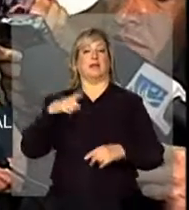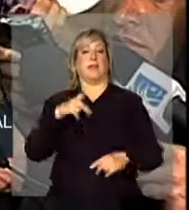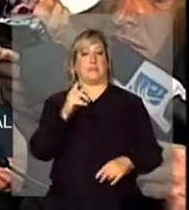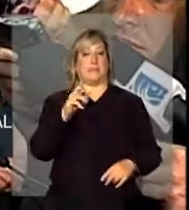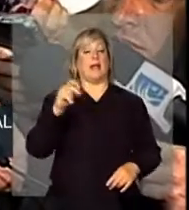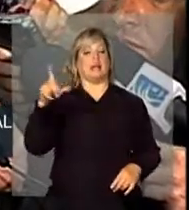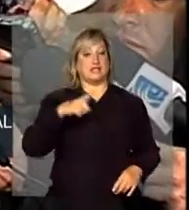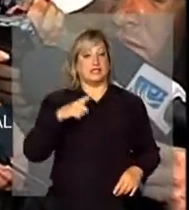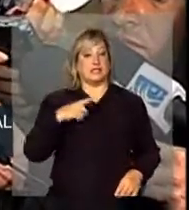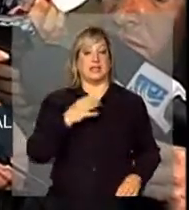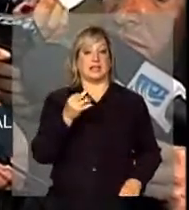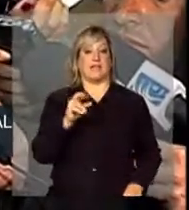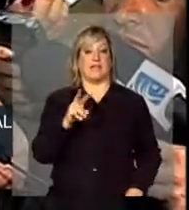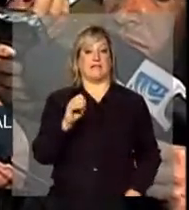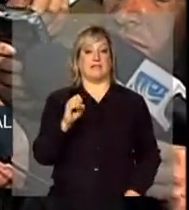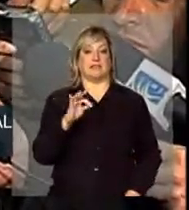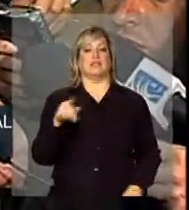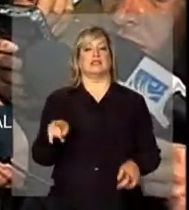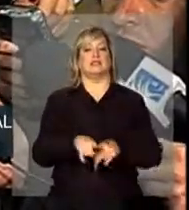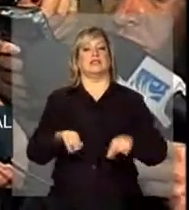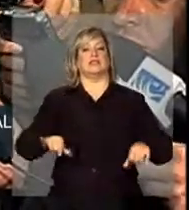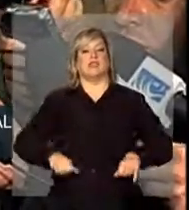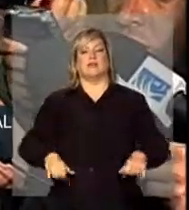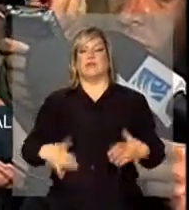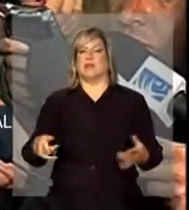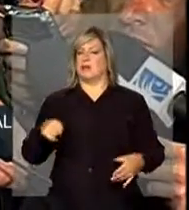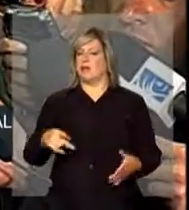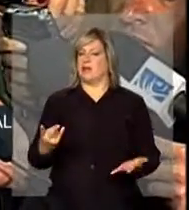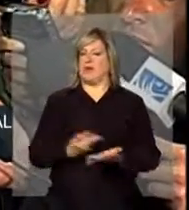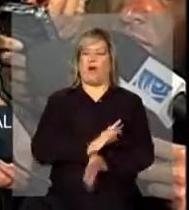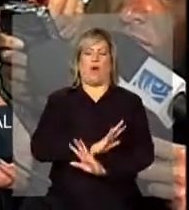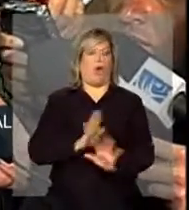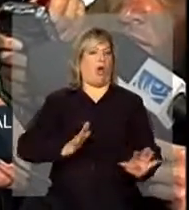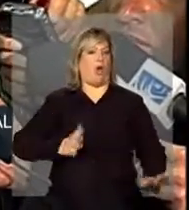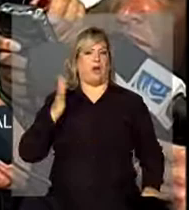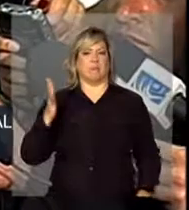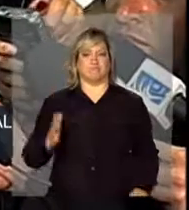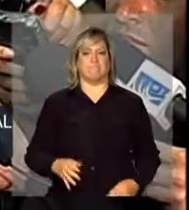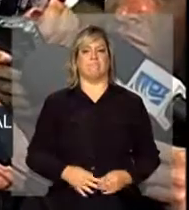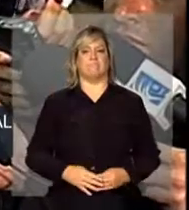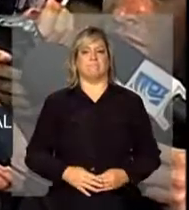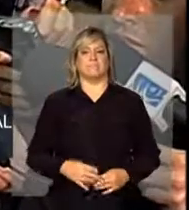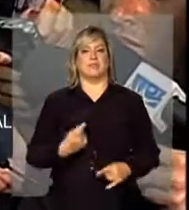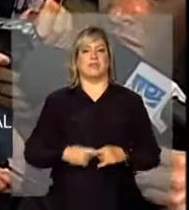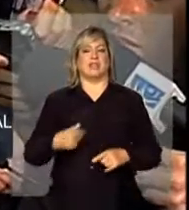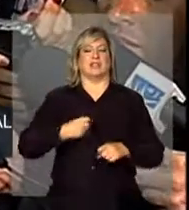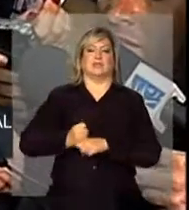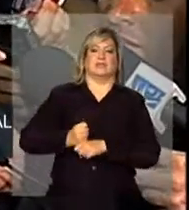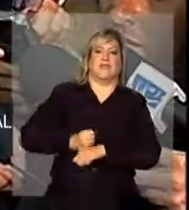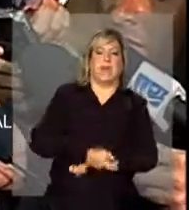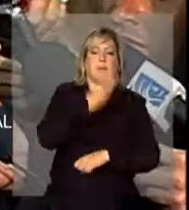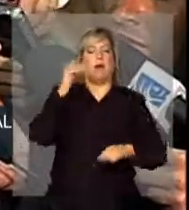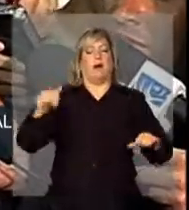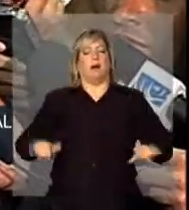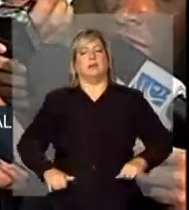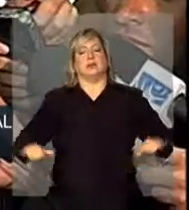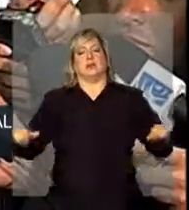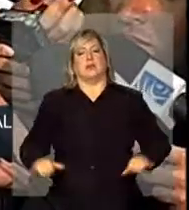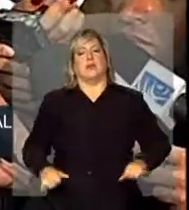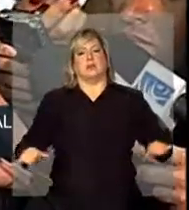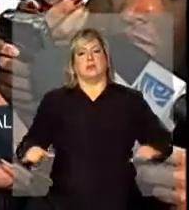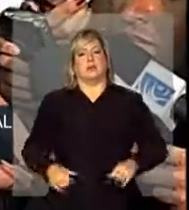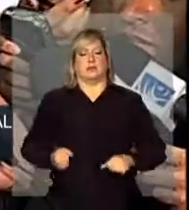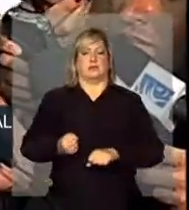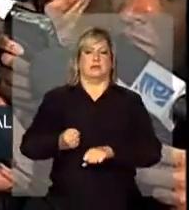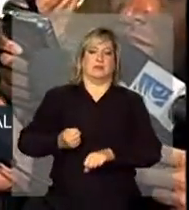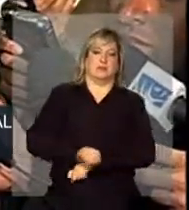sido traficada. E o tráfico age de forma terrível. Ele escraviza a pessoa, né?